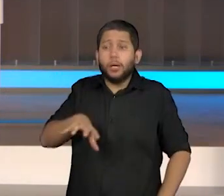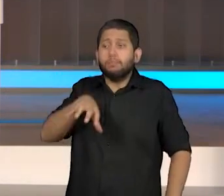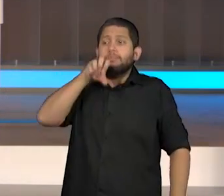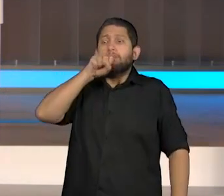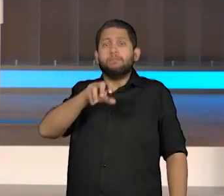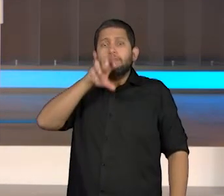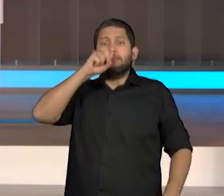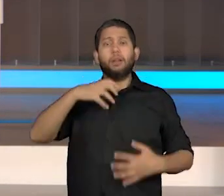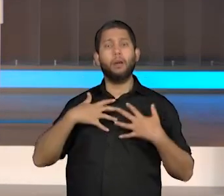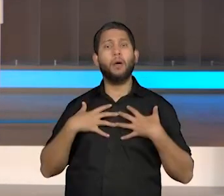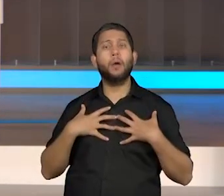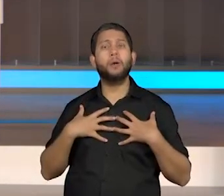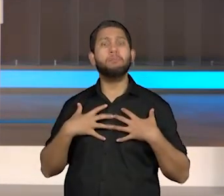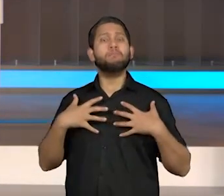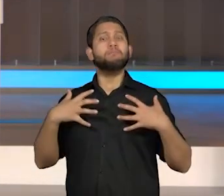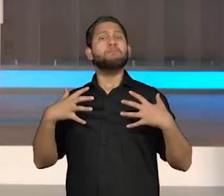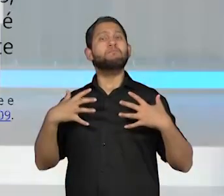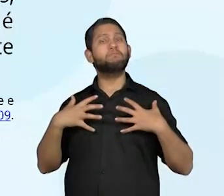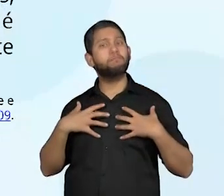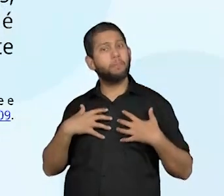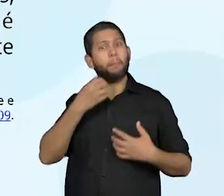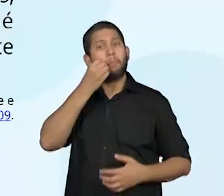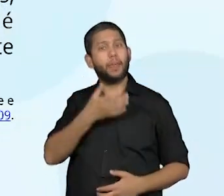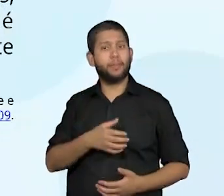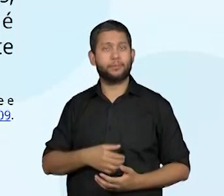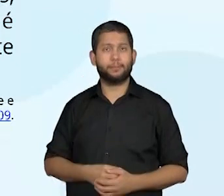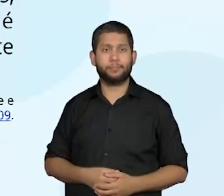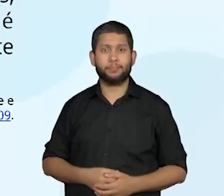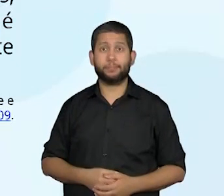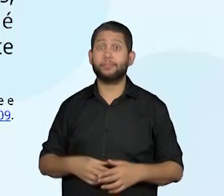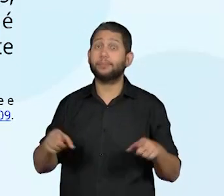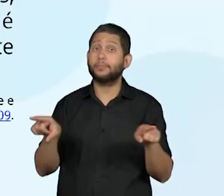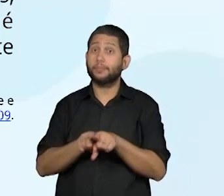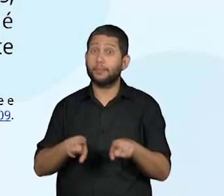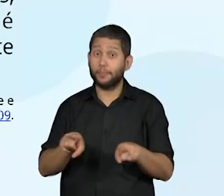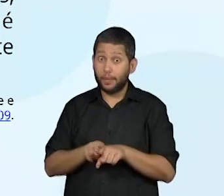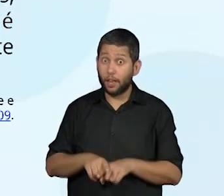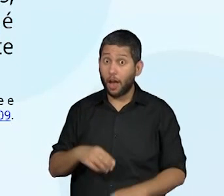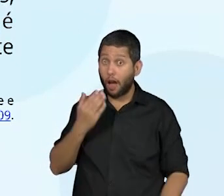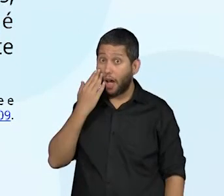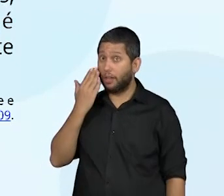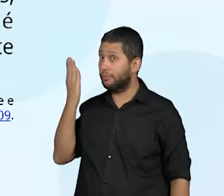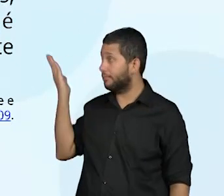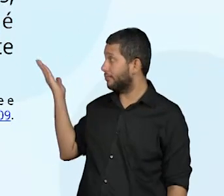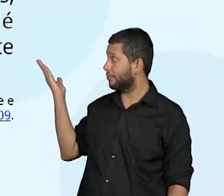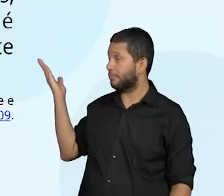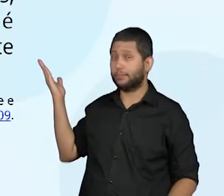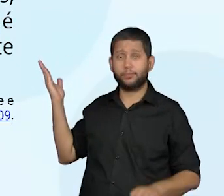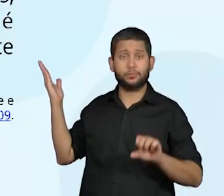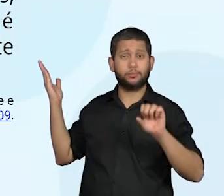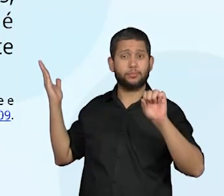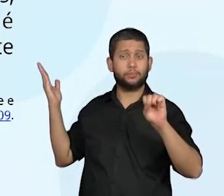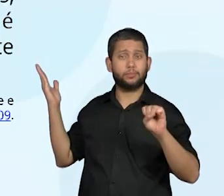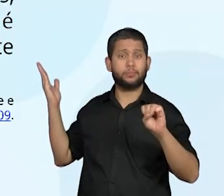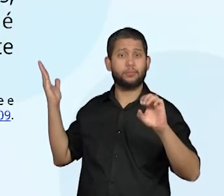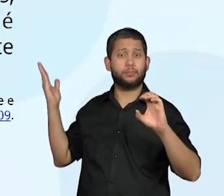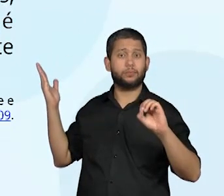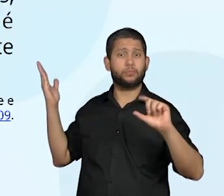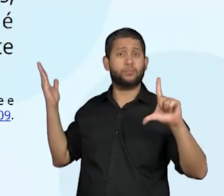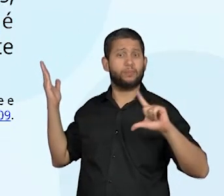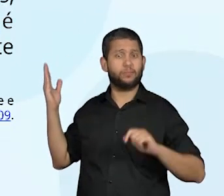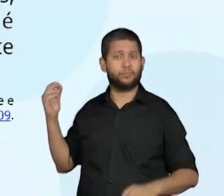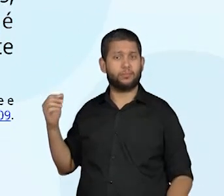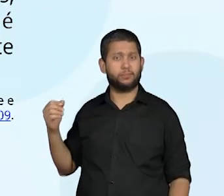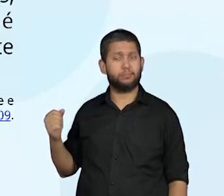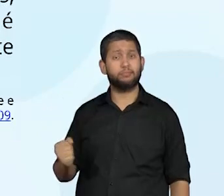Além disso, o sol, olha só, é muito importante nesse processo. Então, não adianta a gente colocar só